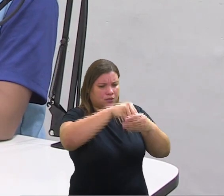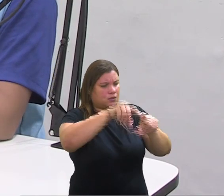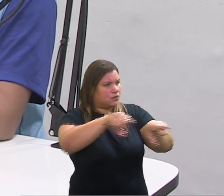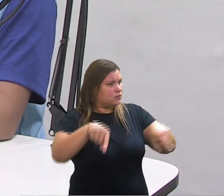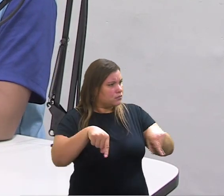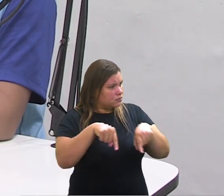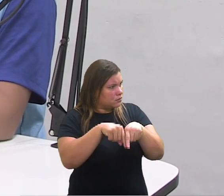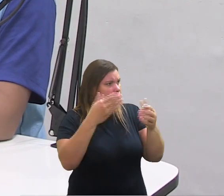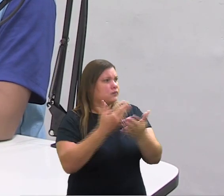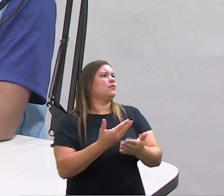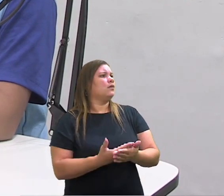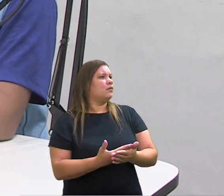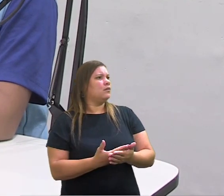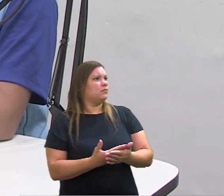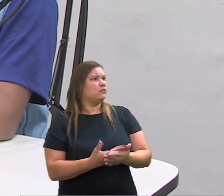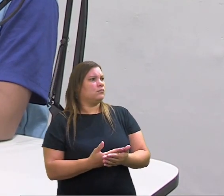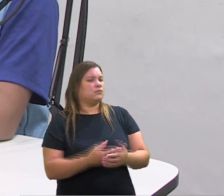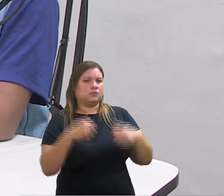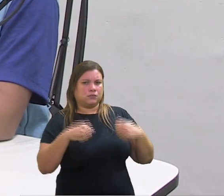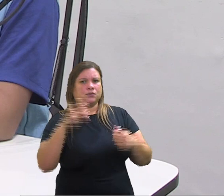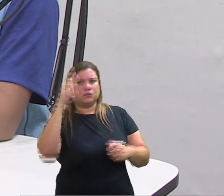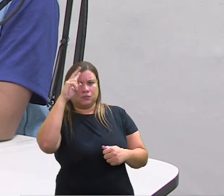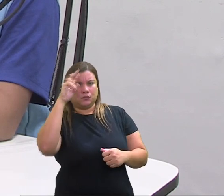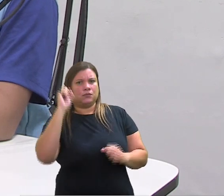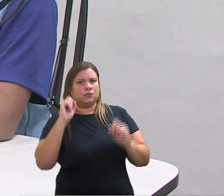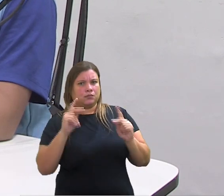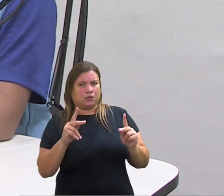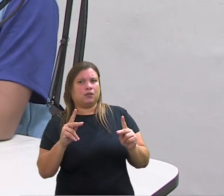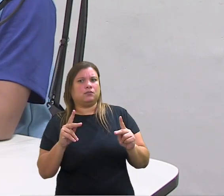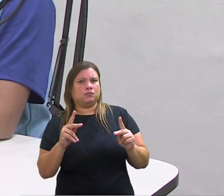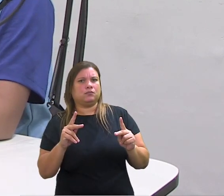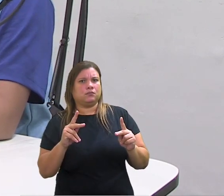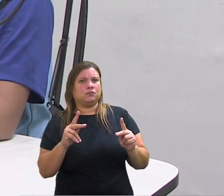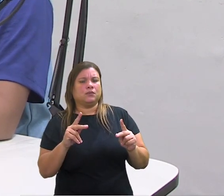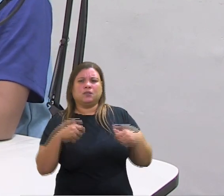sexo. E já que estamos falando de sexo feminino, vamos respeitar, né, gente?